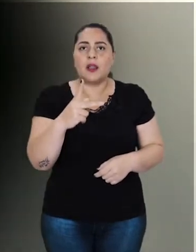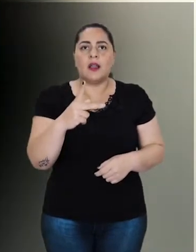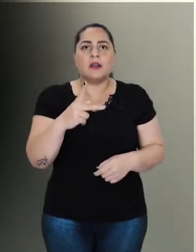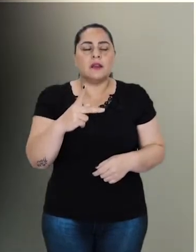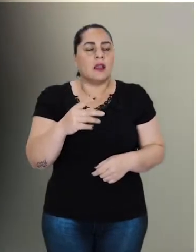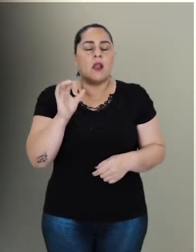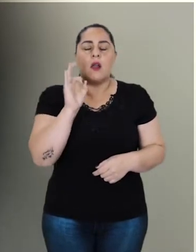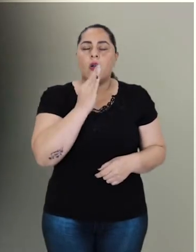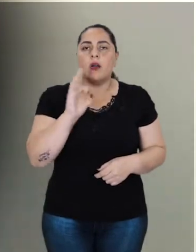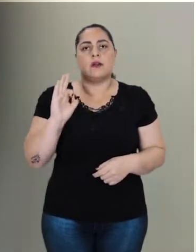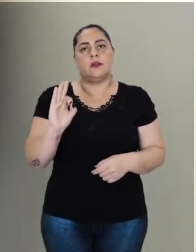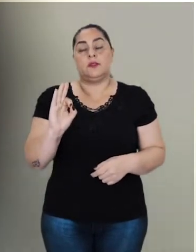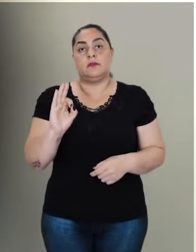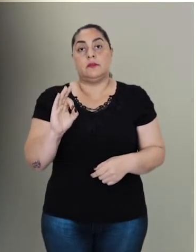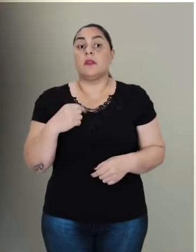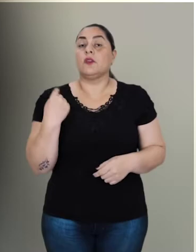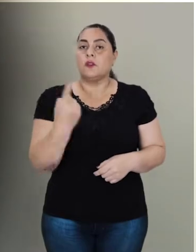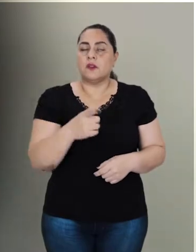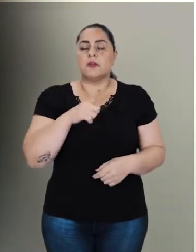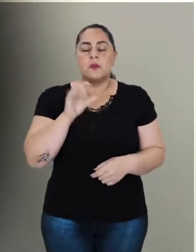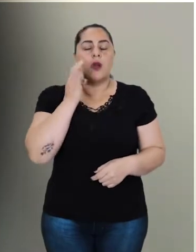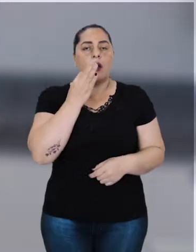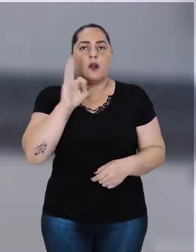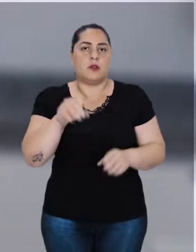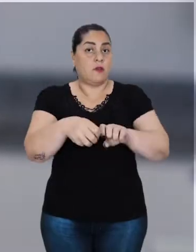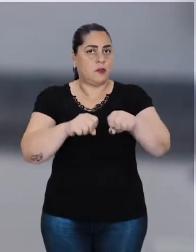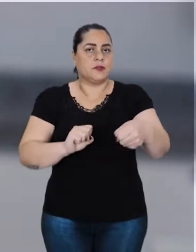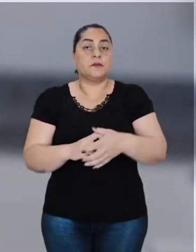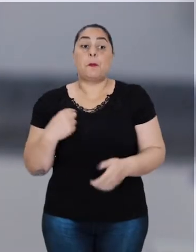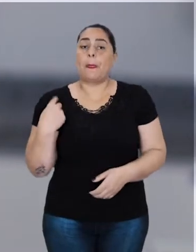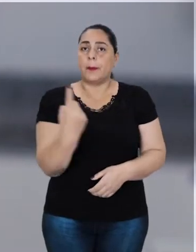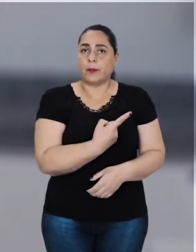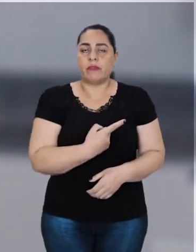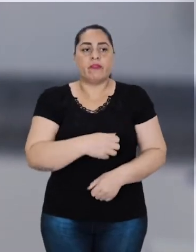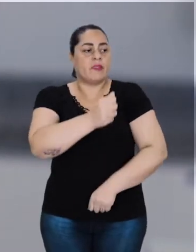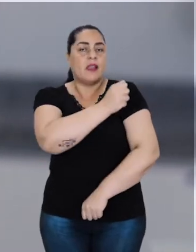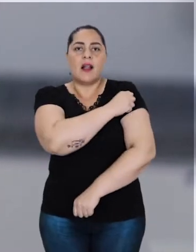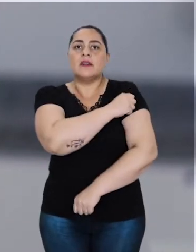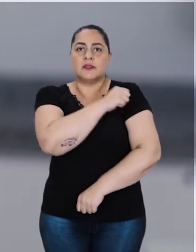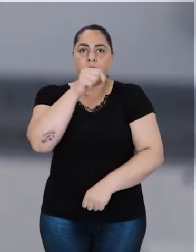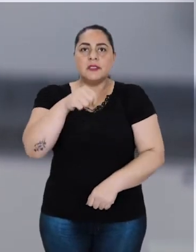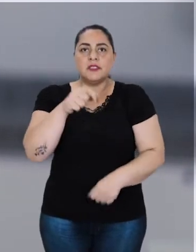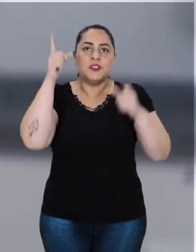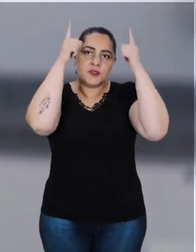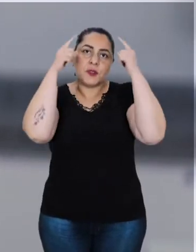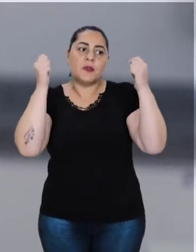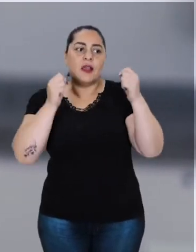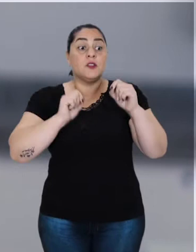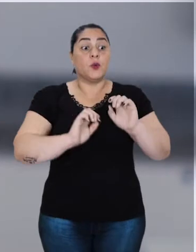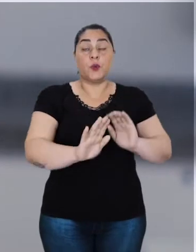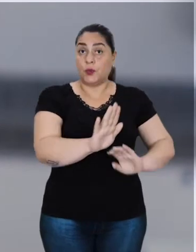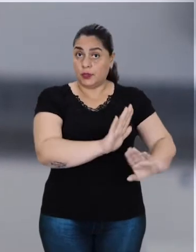para a enfermagem do resto do mundo. A nossa formação é excelente. Nós, acadêmicos de enfermagem, é o cuidado do